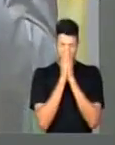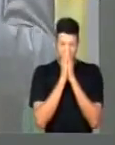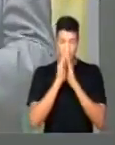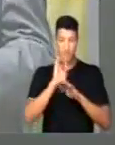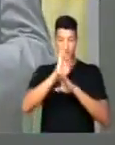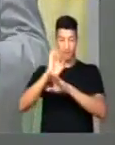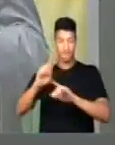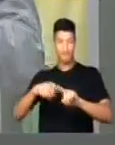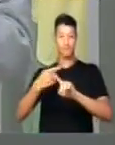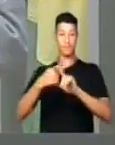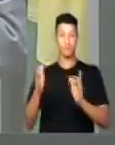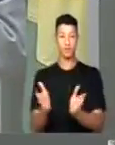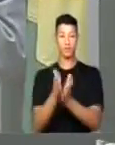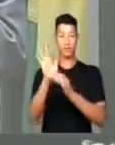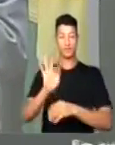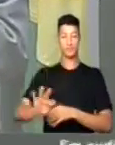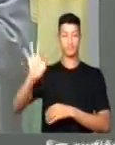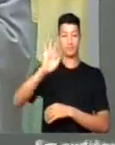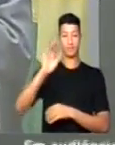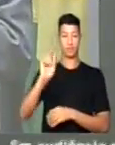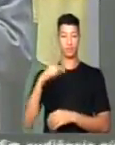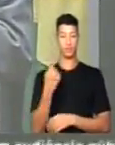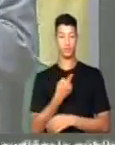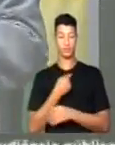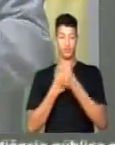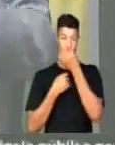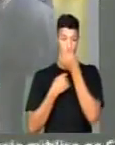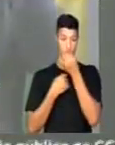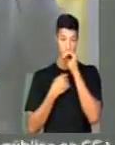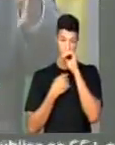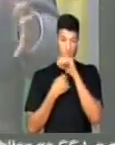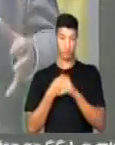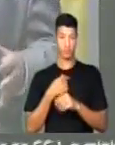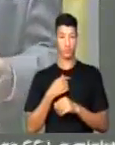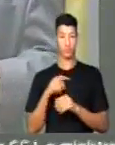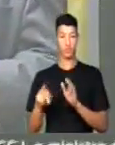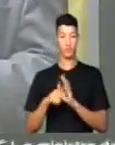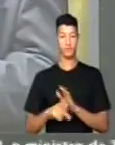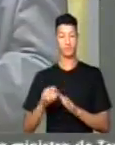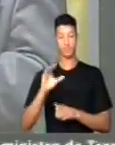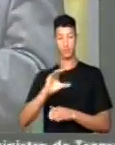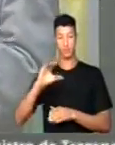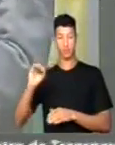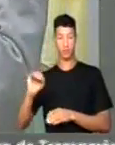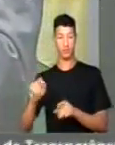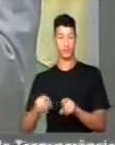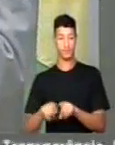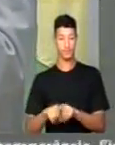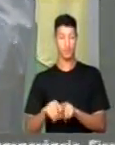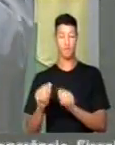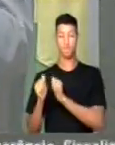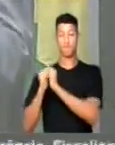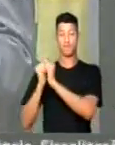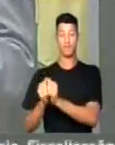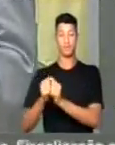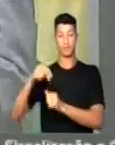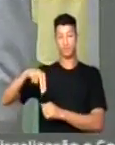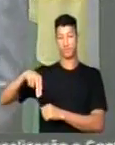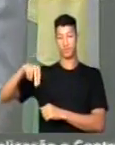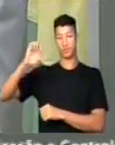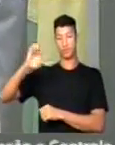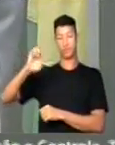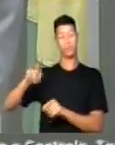estados mais pobres da federação, que é o Nordeste, ao lado do Centro-Oeste e ao lado do